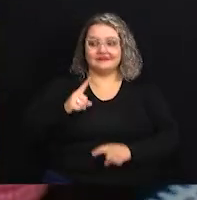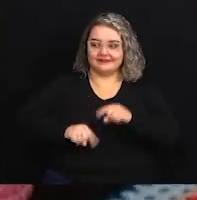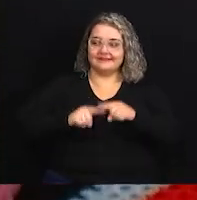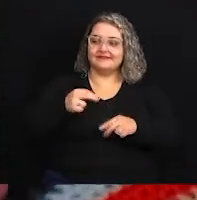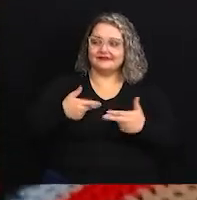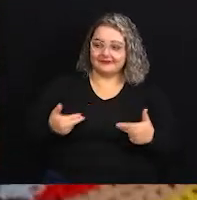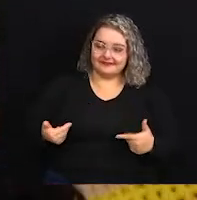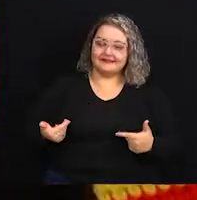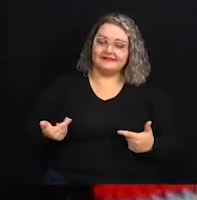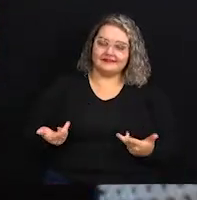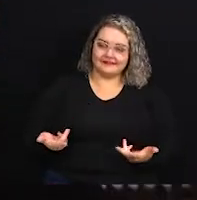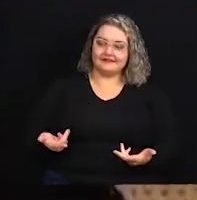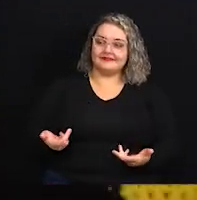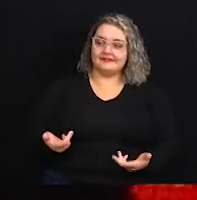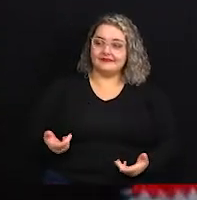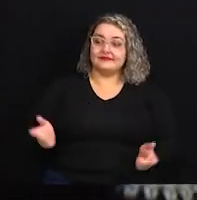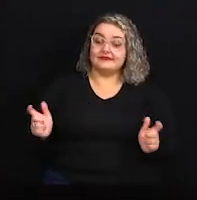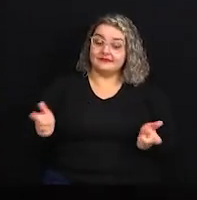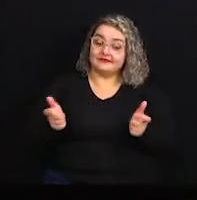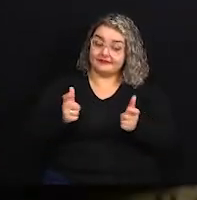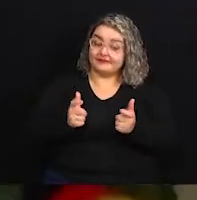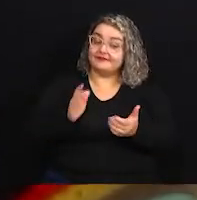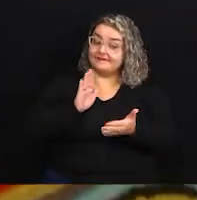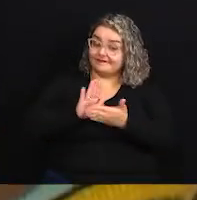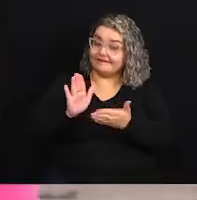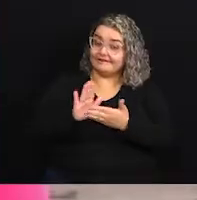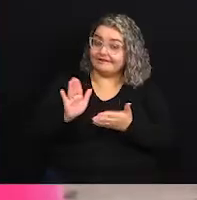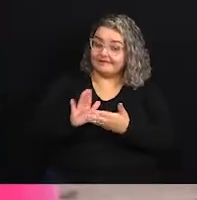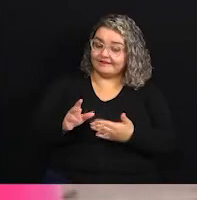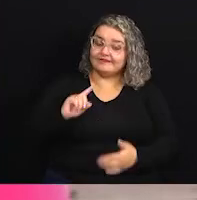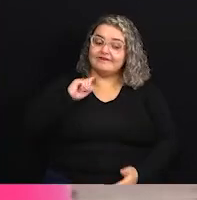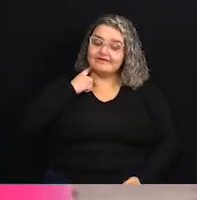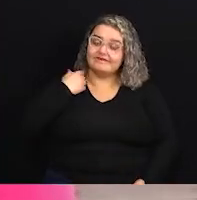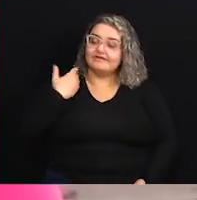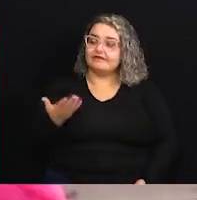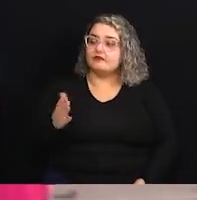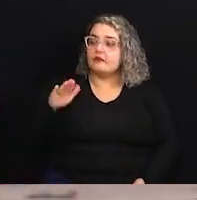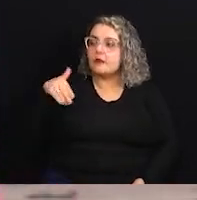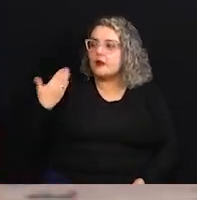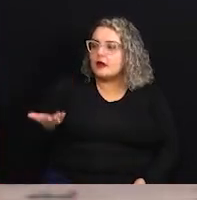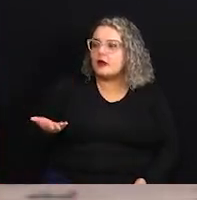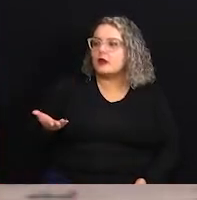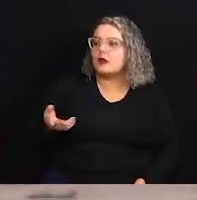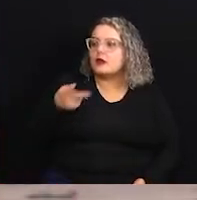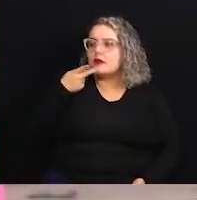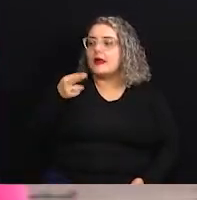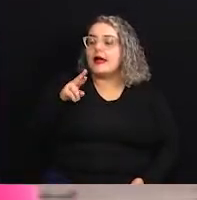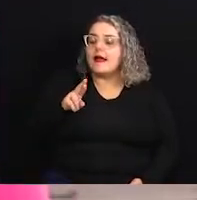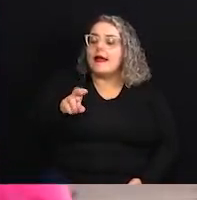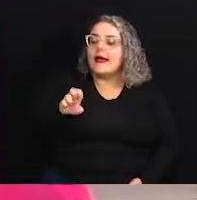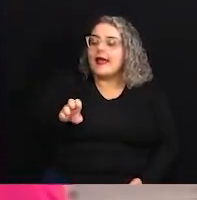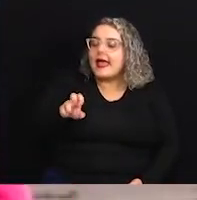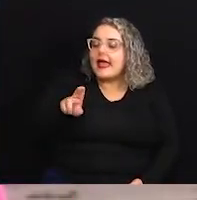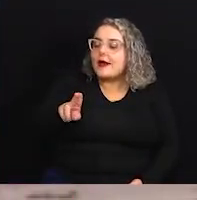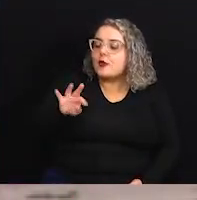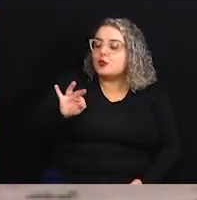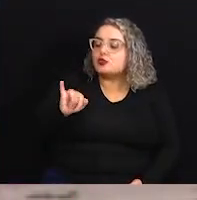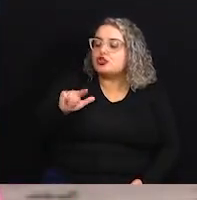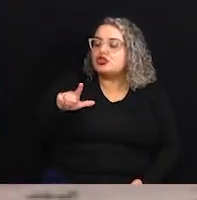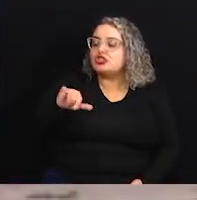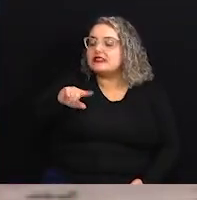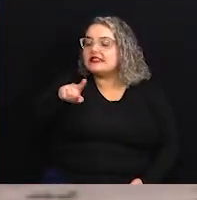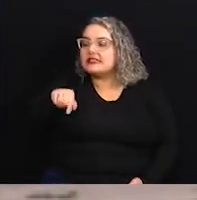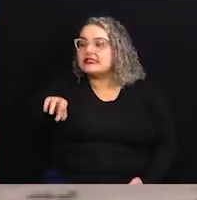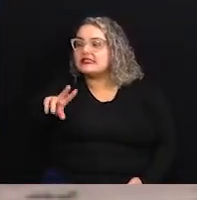e materiais e diminuindo o desperdício. E quando a gente fala em reutilizar